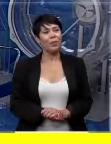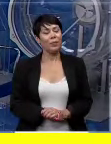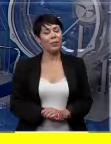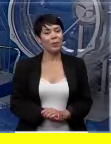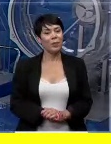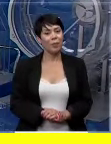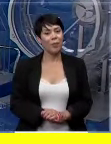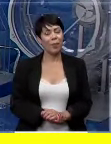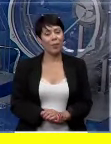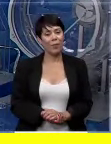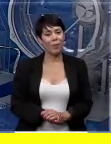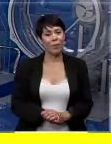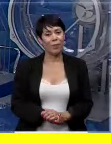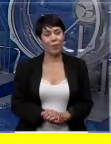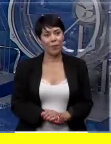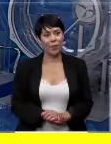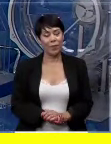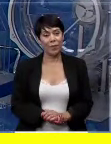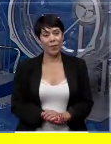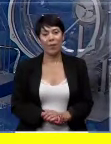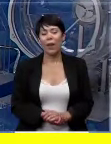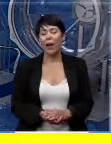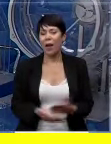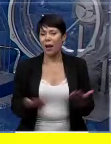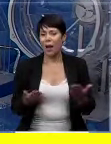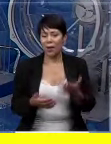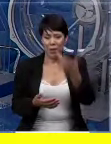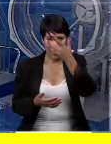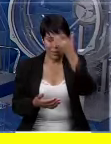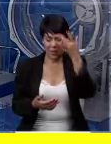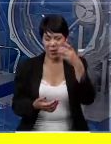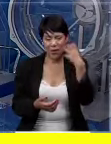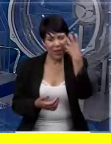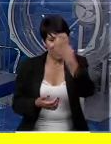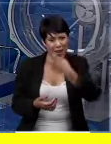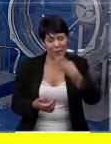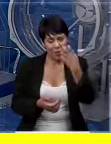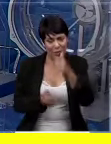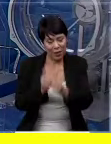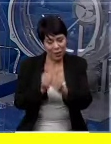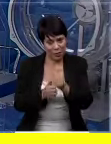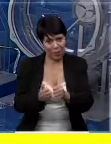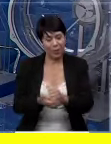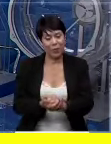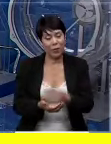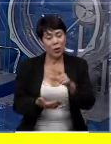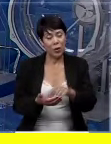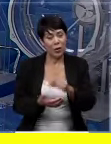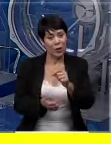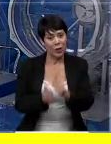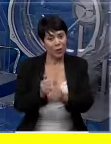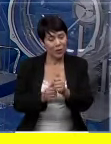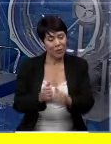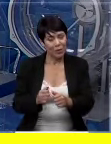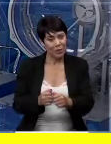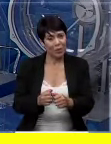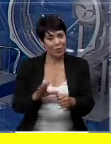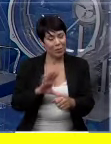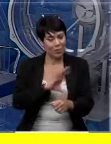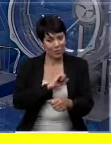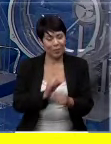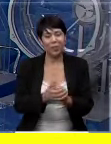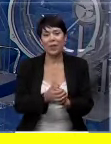Chegou a hora da modalidade dos apaixonados por futebol. O sorteio da Time Mania. Você